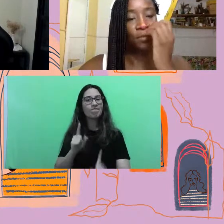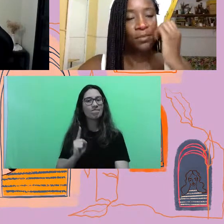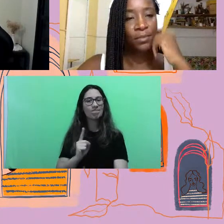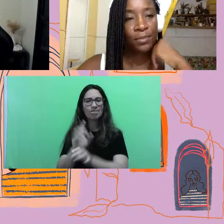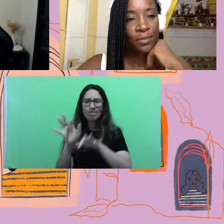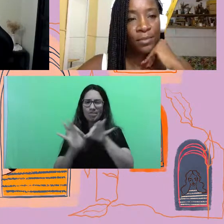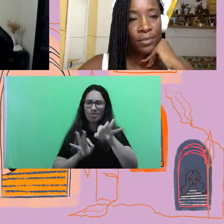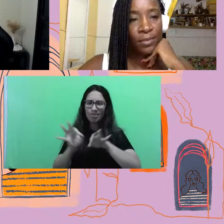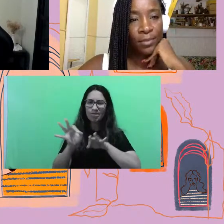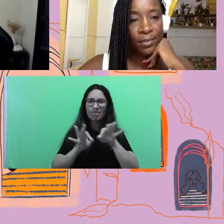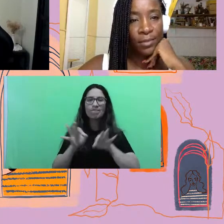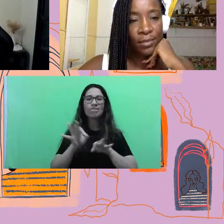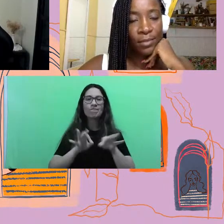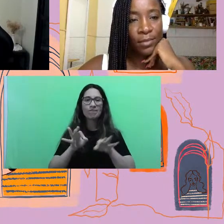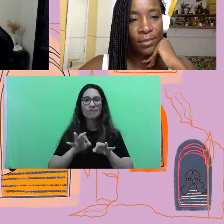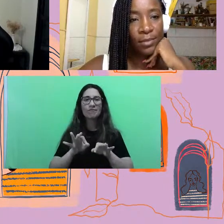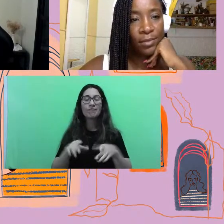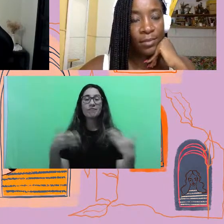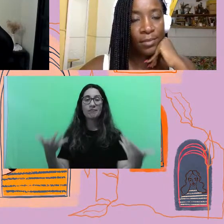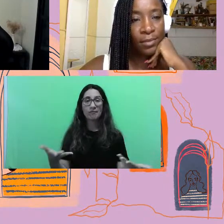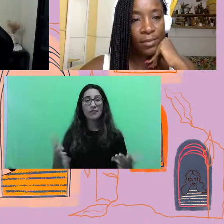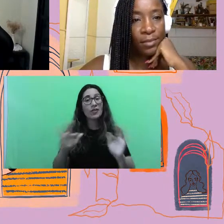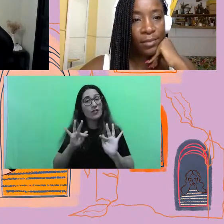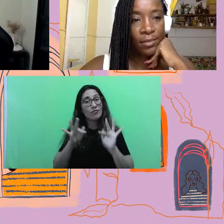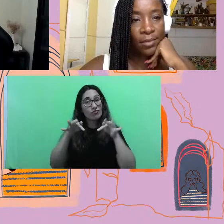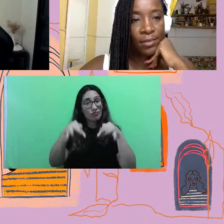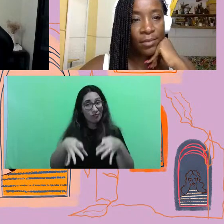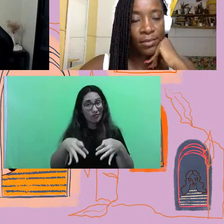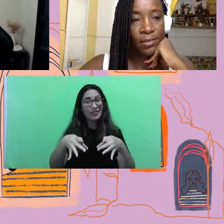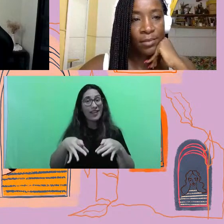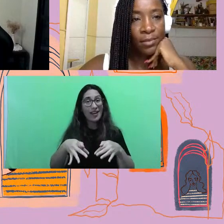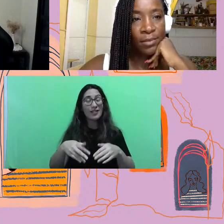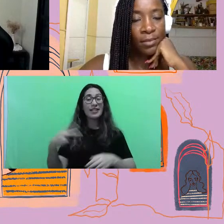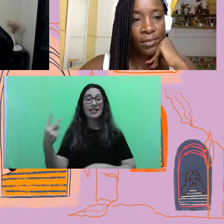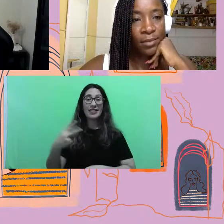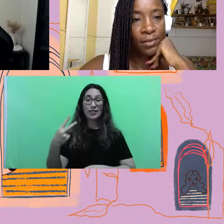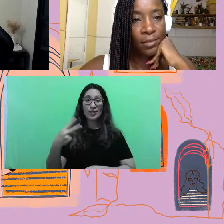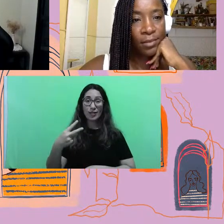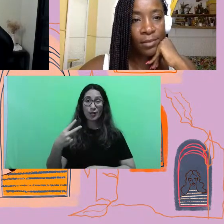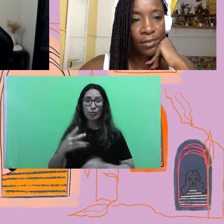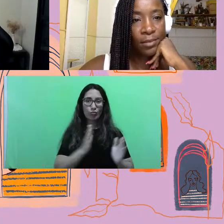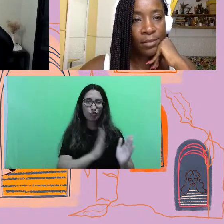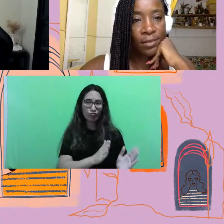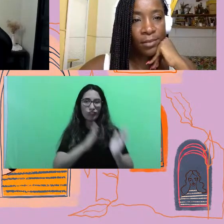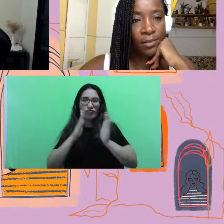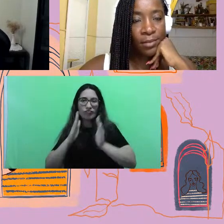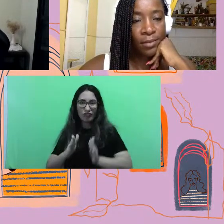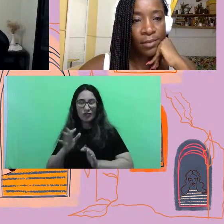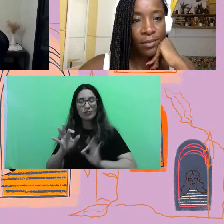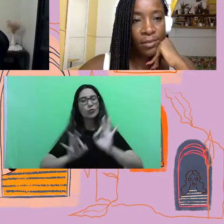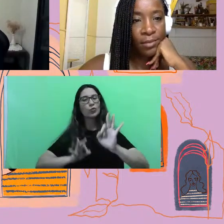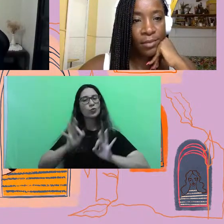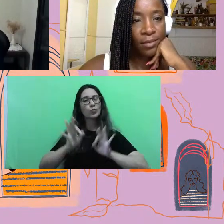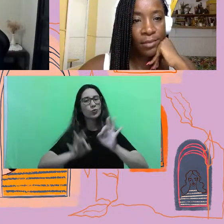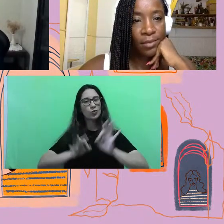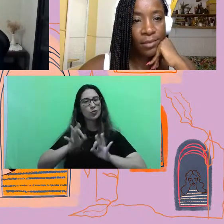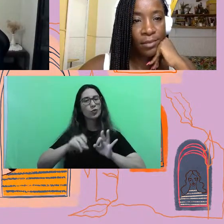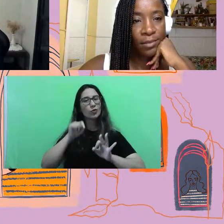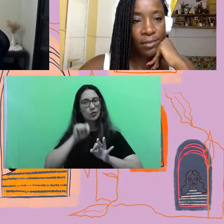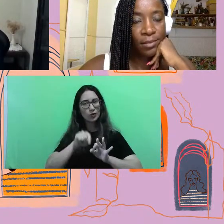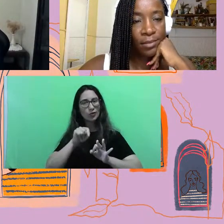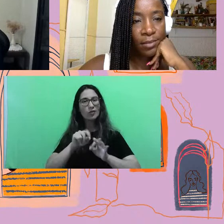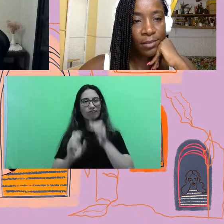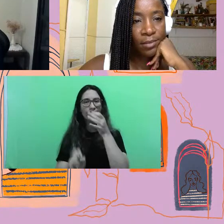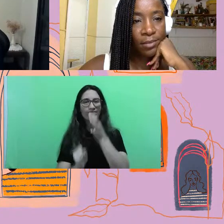encontro. A gente vai chegando aqui, encerrando essa segunda edição do projeto. Esse é um projeto que é